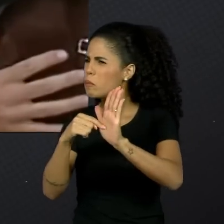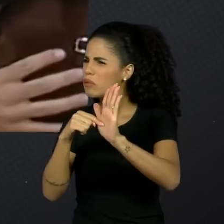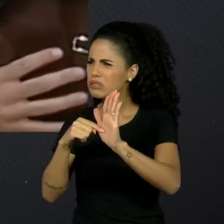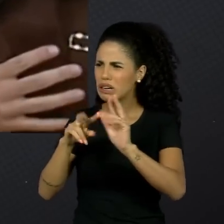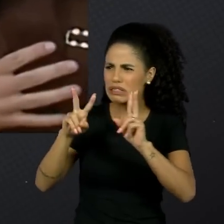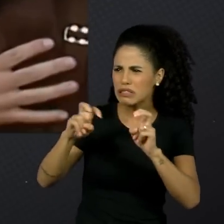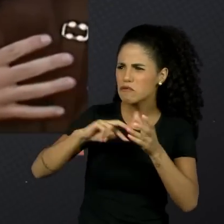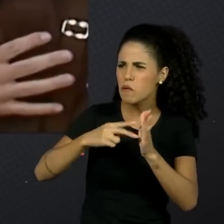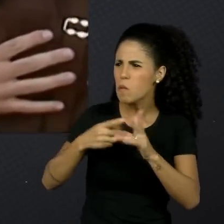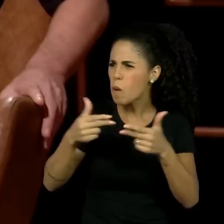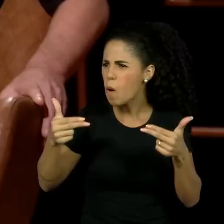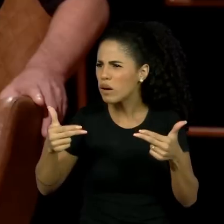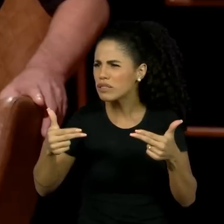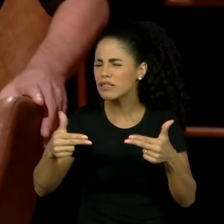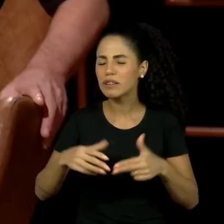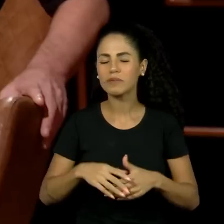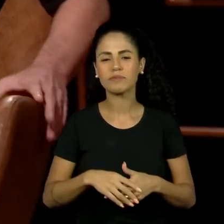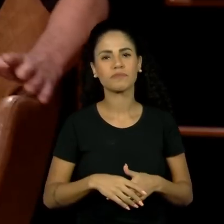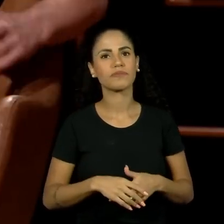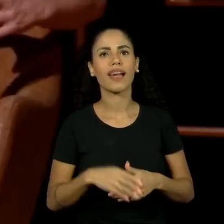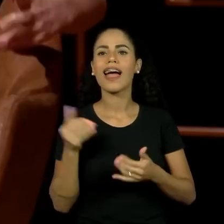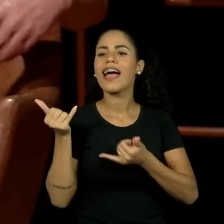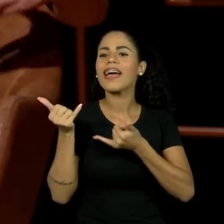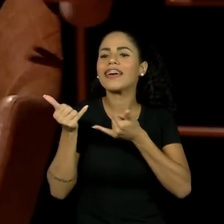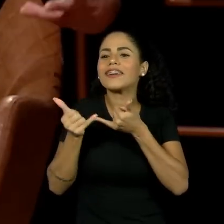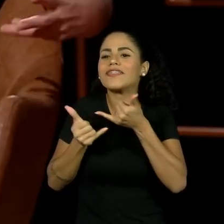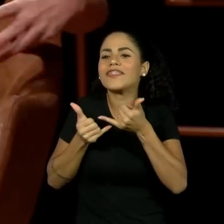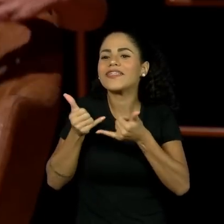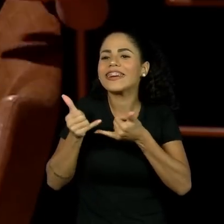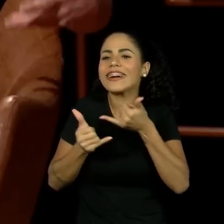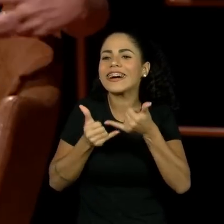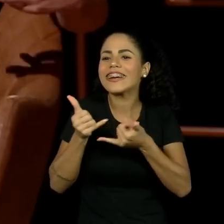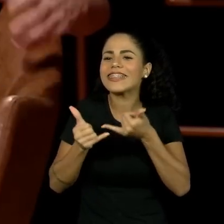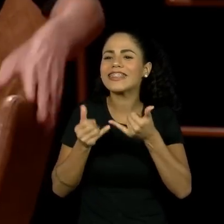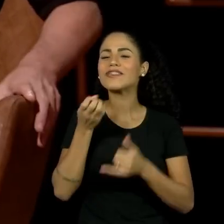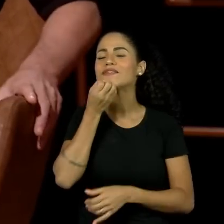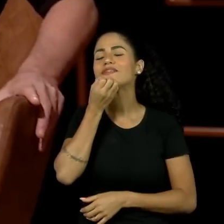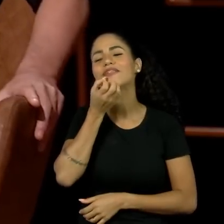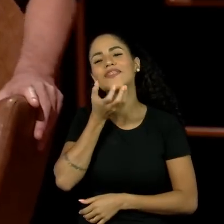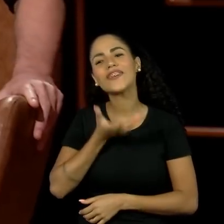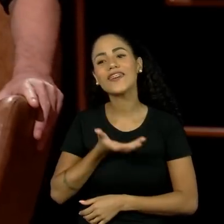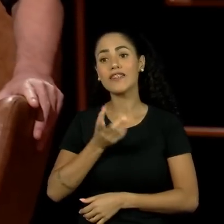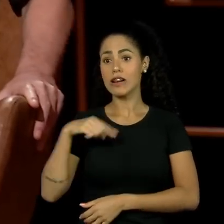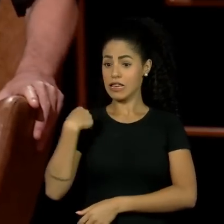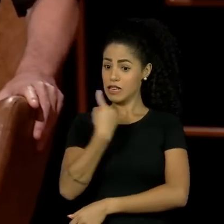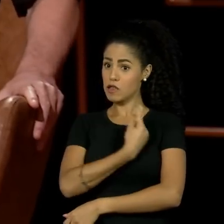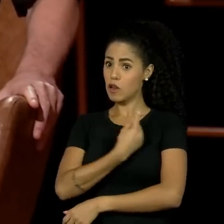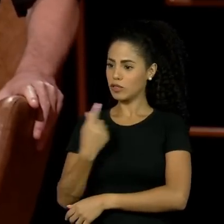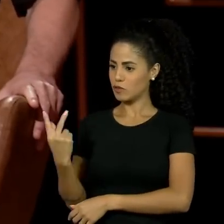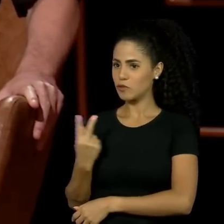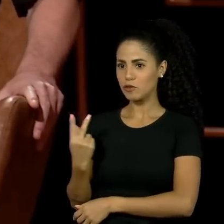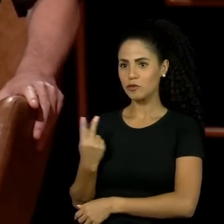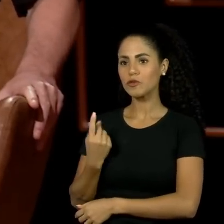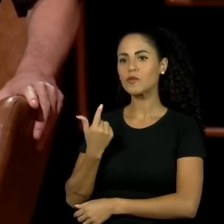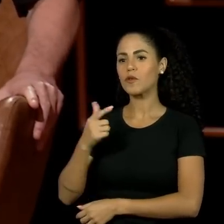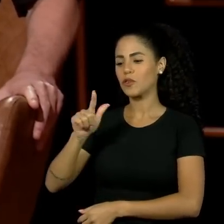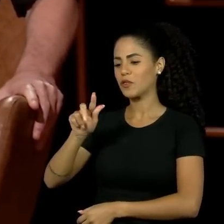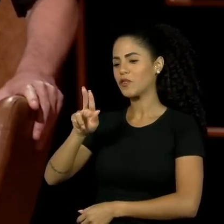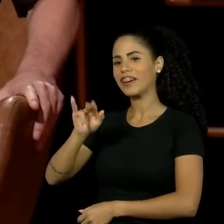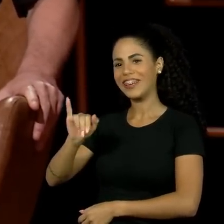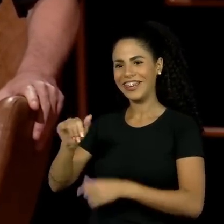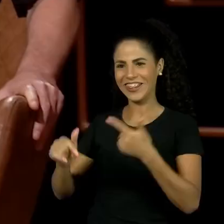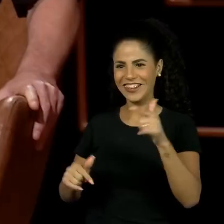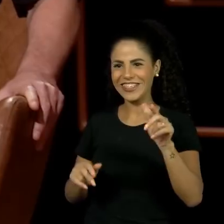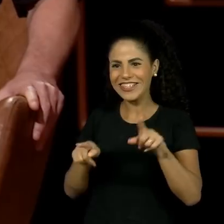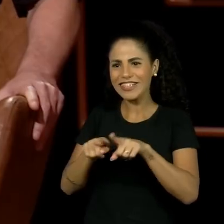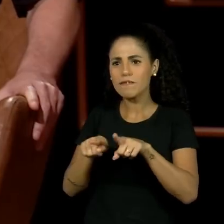cara. Era uma brincadeirona tão boa, tão boa. E a gente, eu e o Guilherme Fontes, a gente ganhou